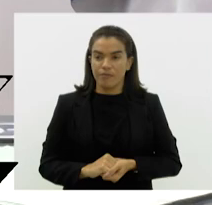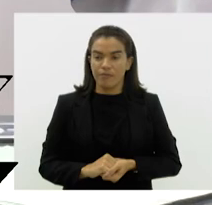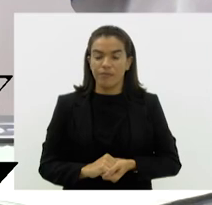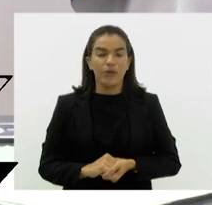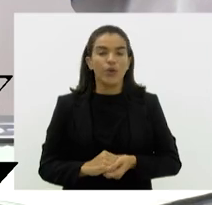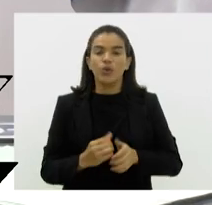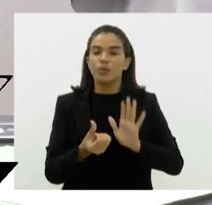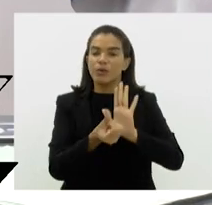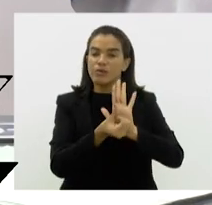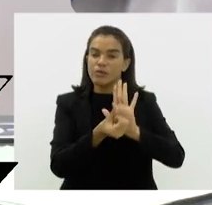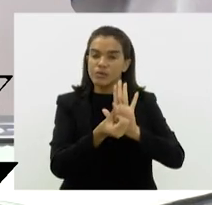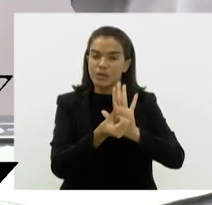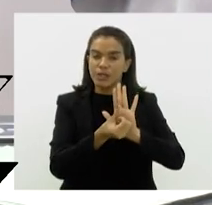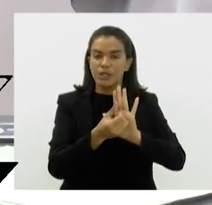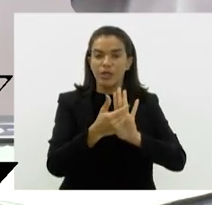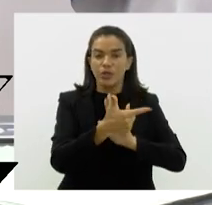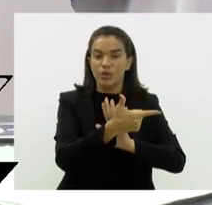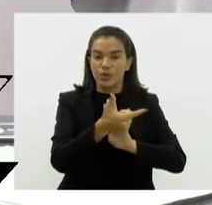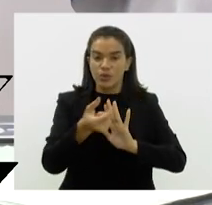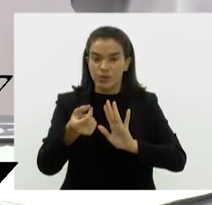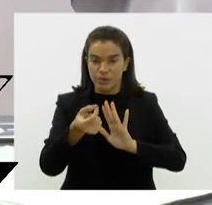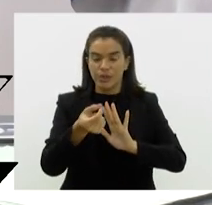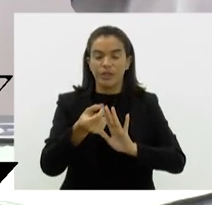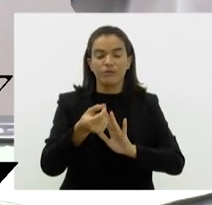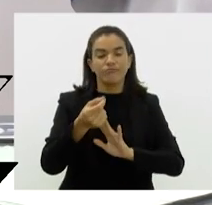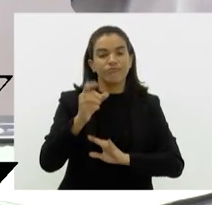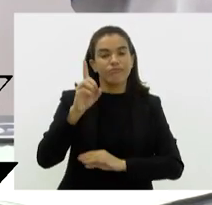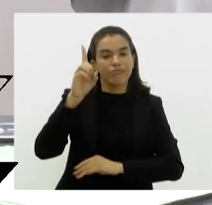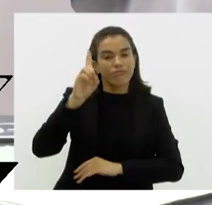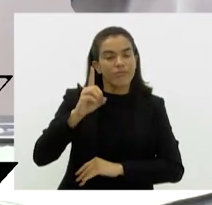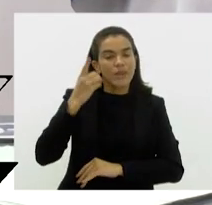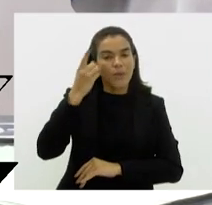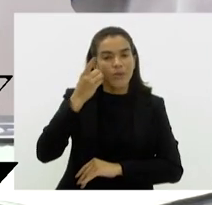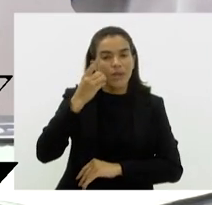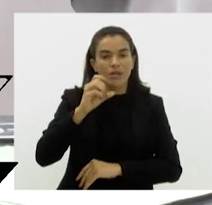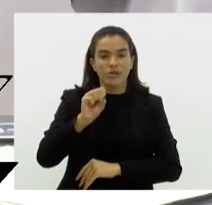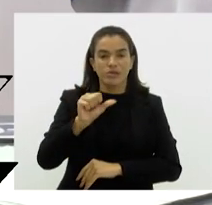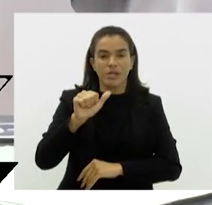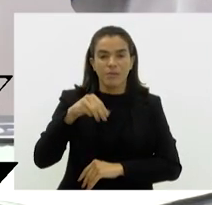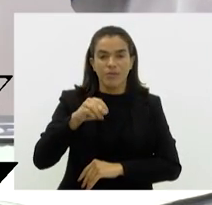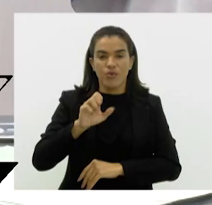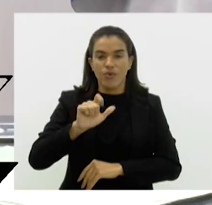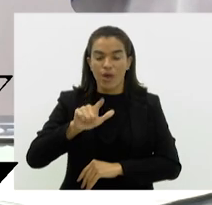Item 6, emendas de plenário ao PL 223, de autoria do deputado Samuel Malafaia, que altera a Lei